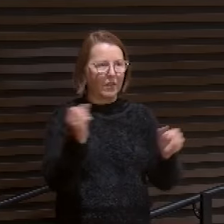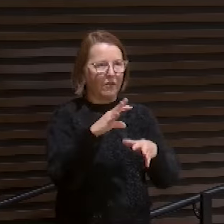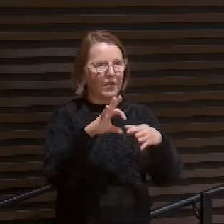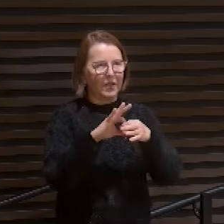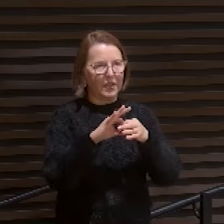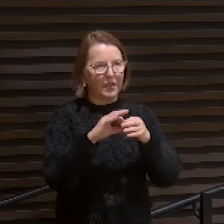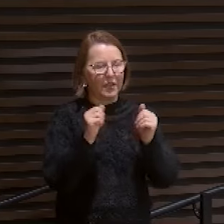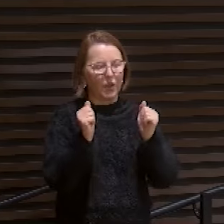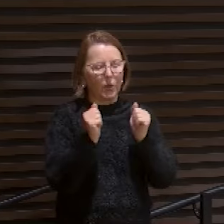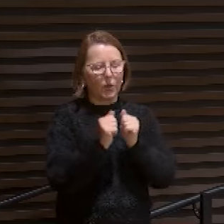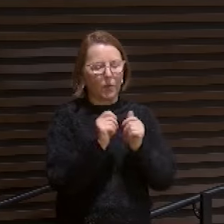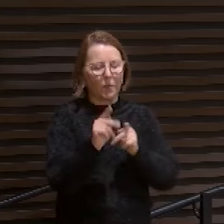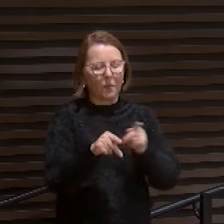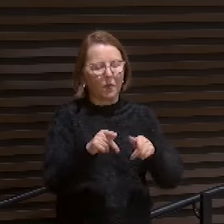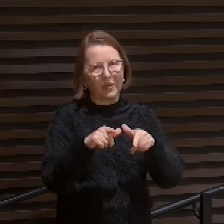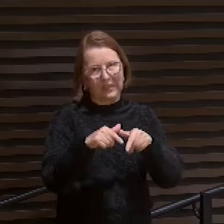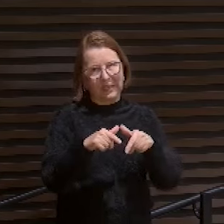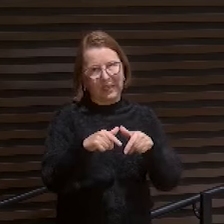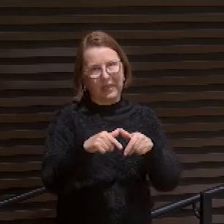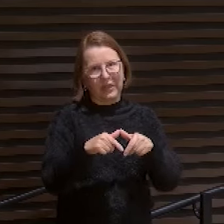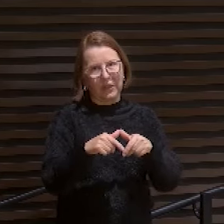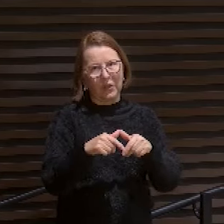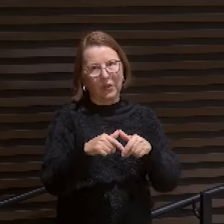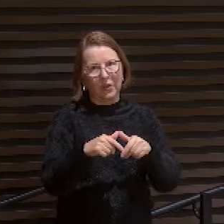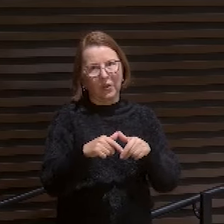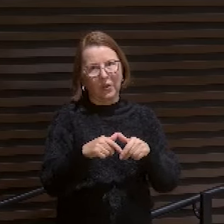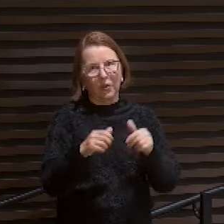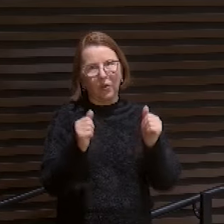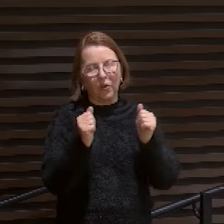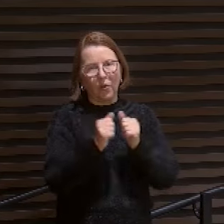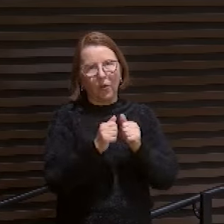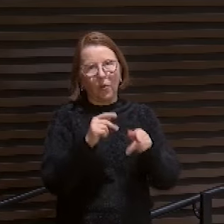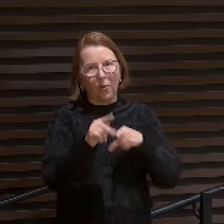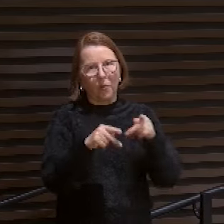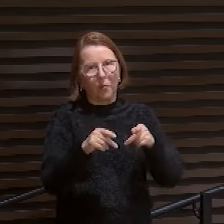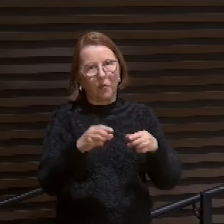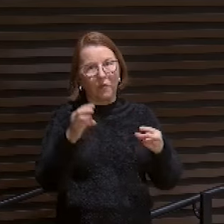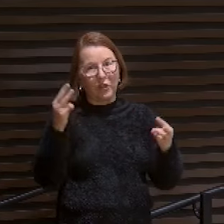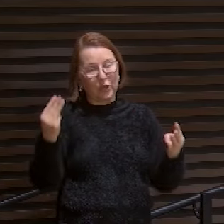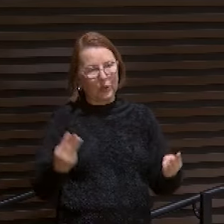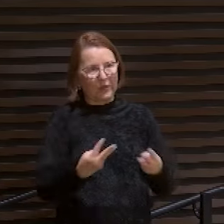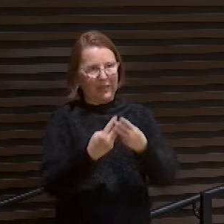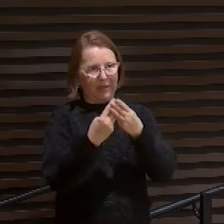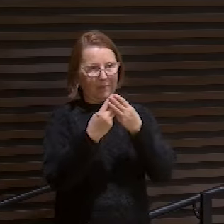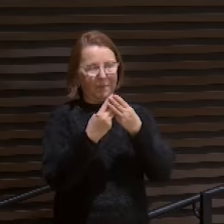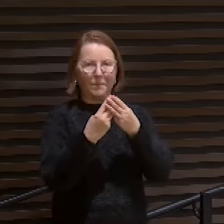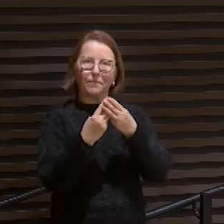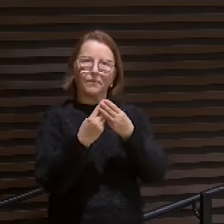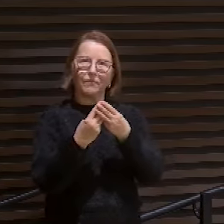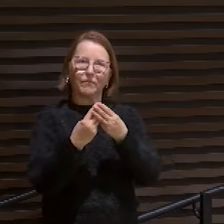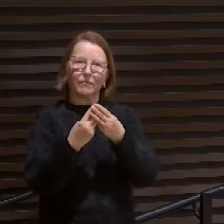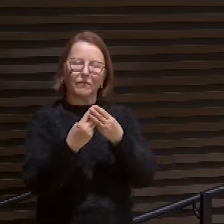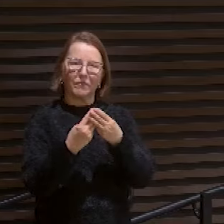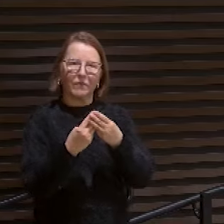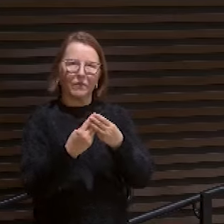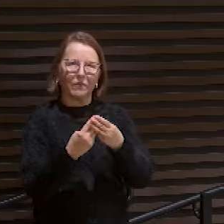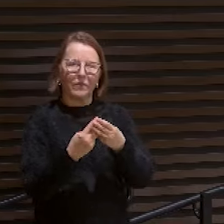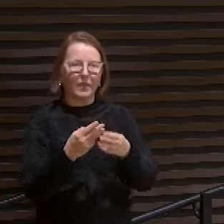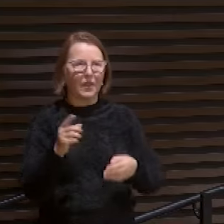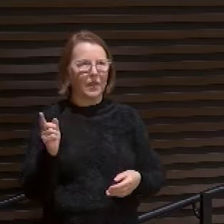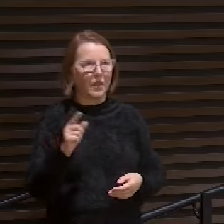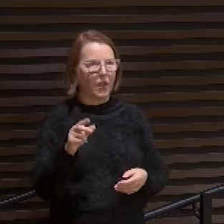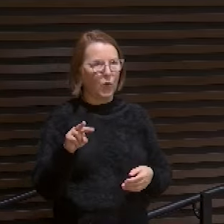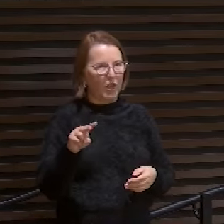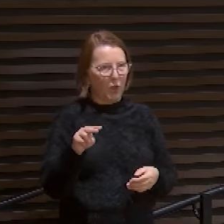Israel, com a casa de Judá, não conforme a aliança